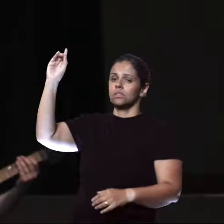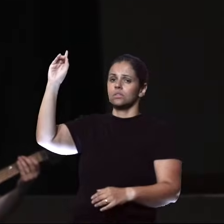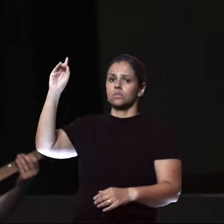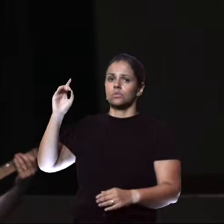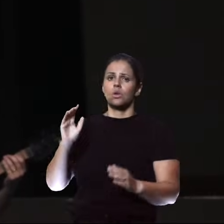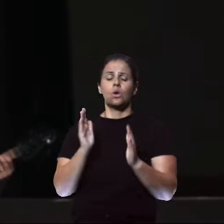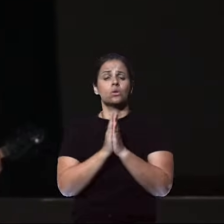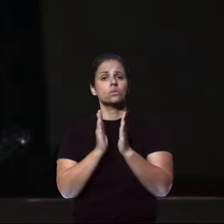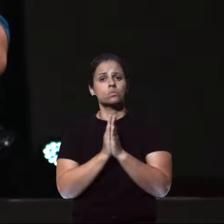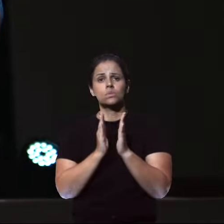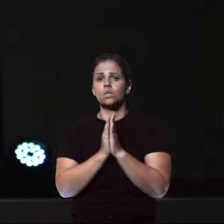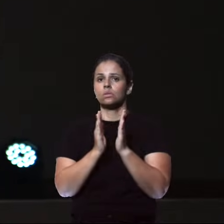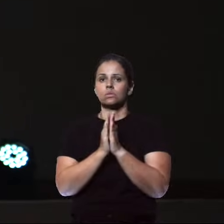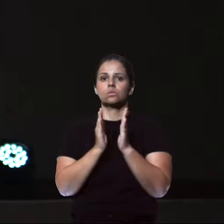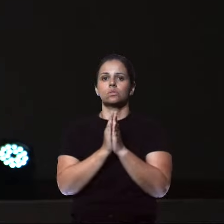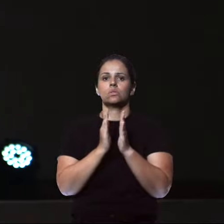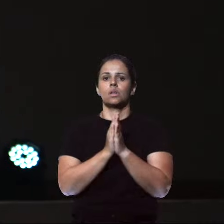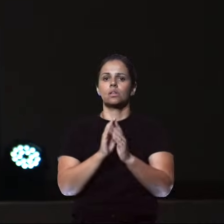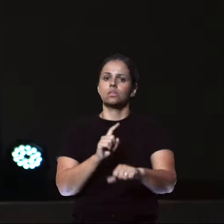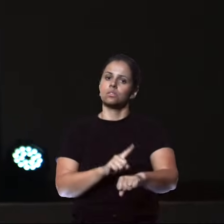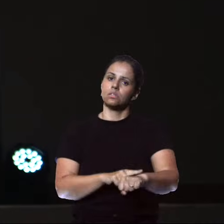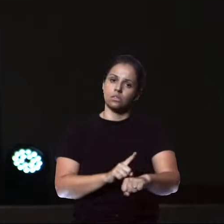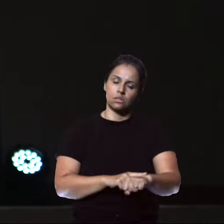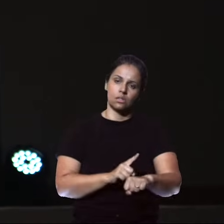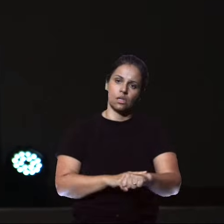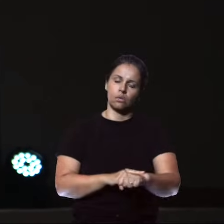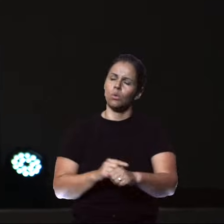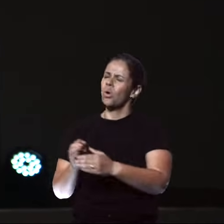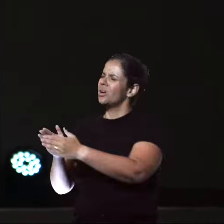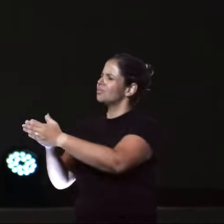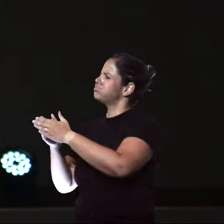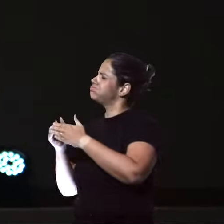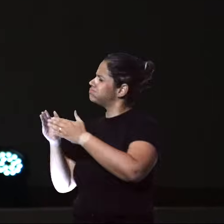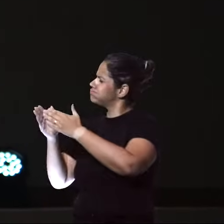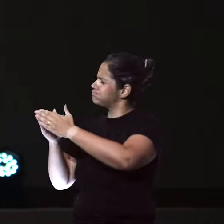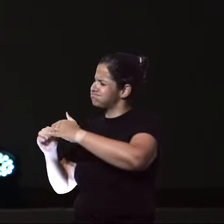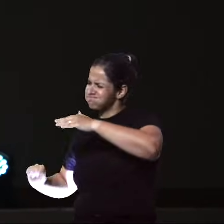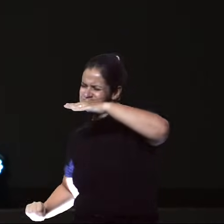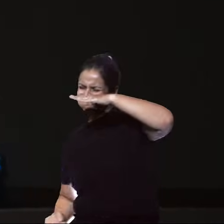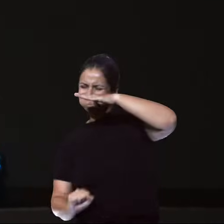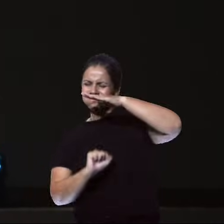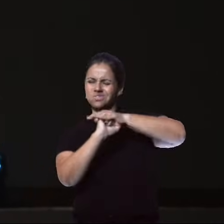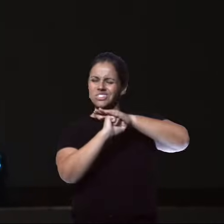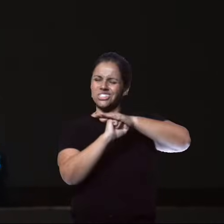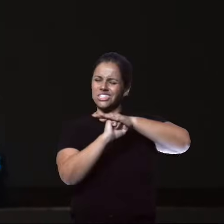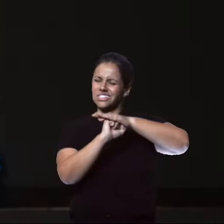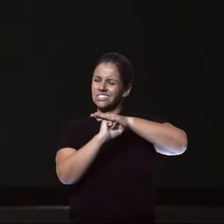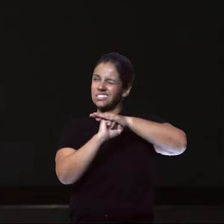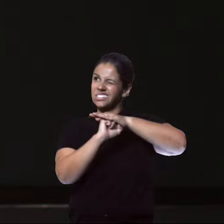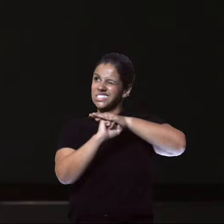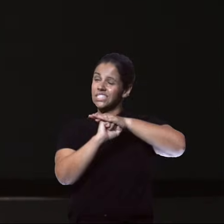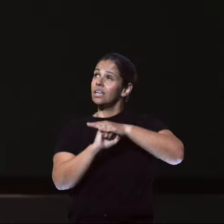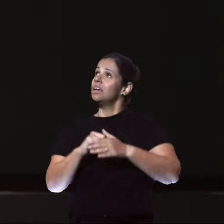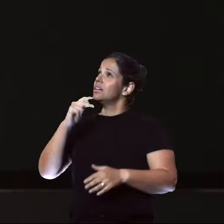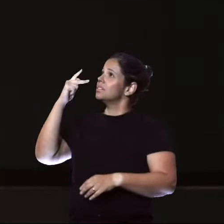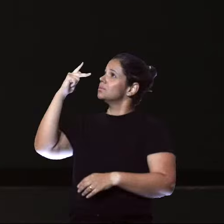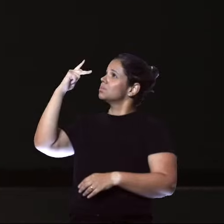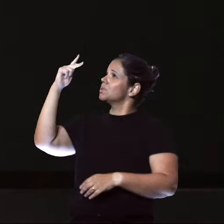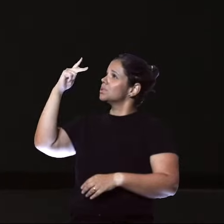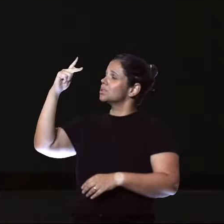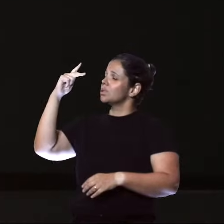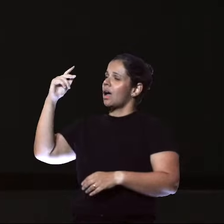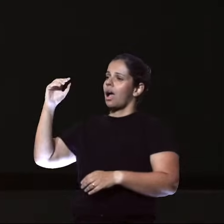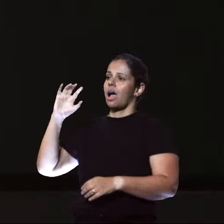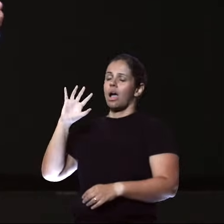Eu quero orar por você nesse instante, dizendo: Senhor, nos enche da Tua capacidade. Agora, pode ser que você não tenha